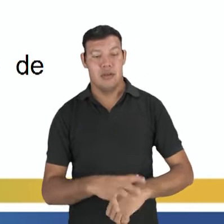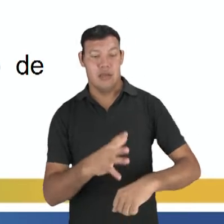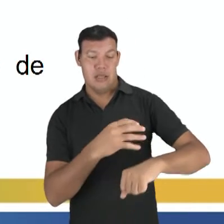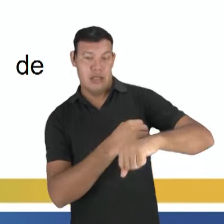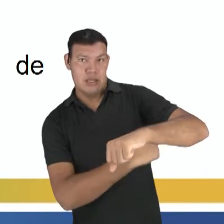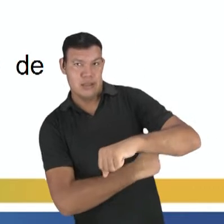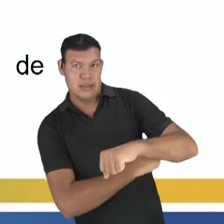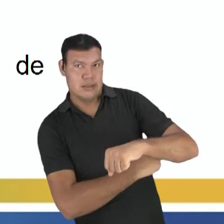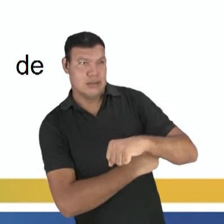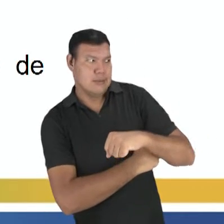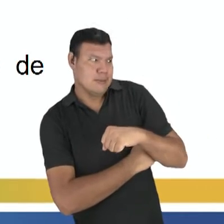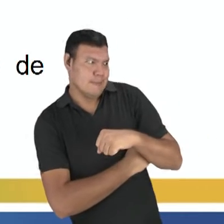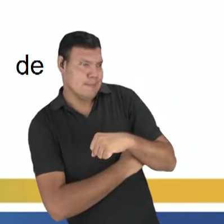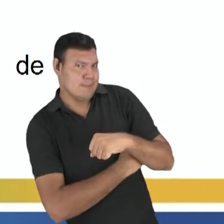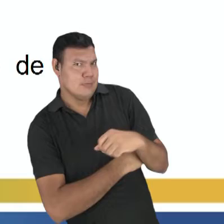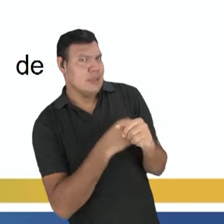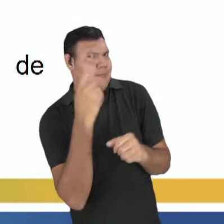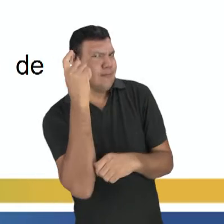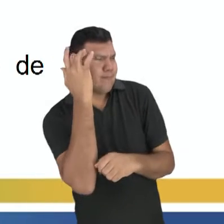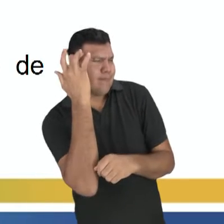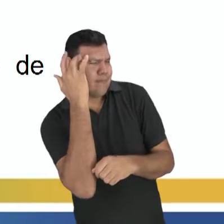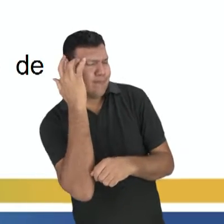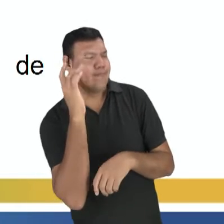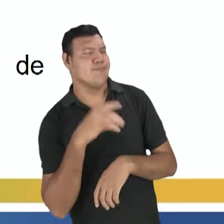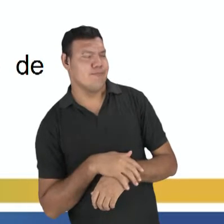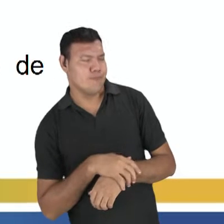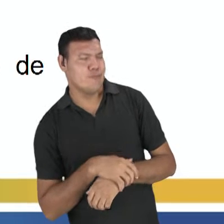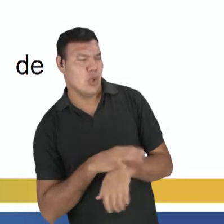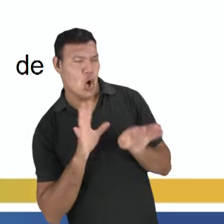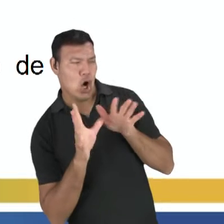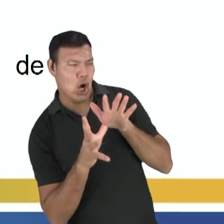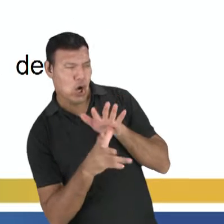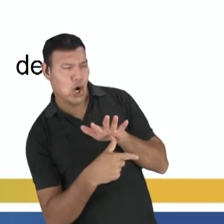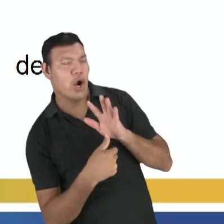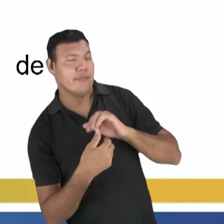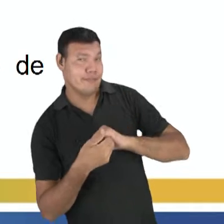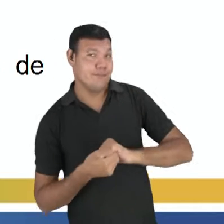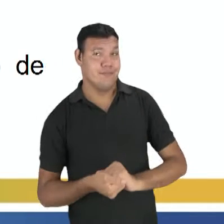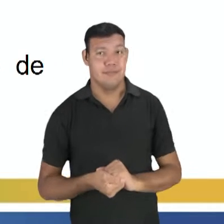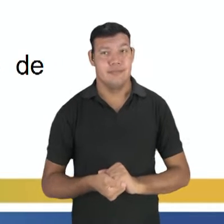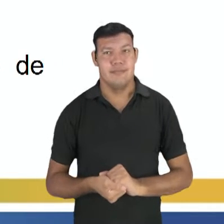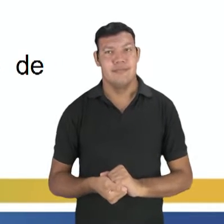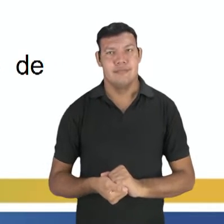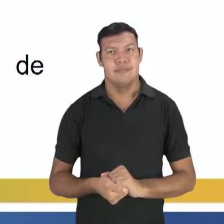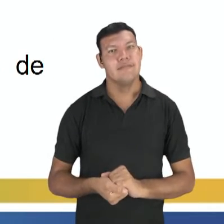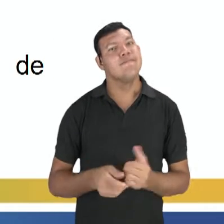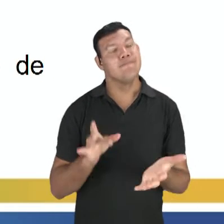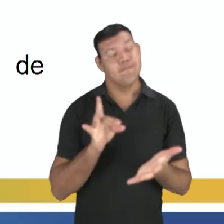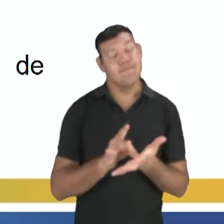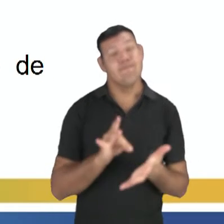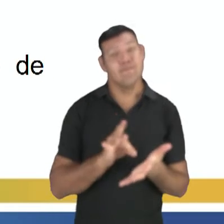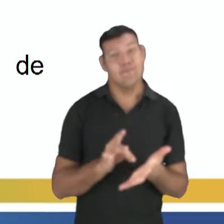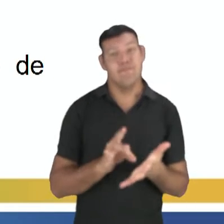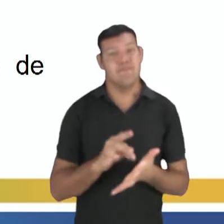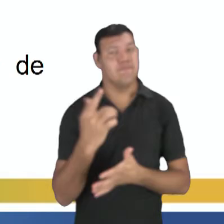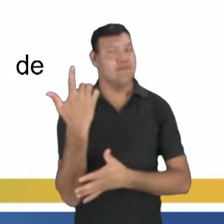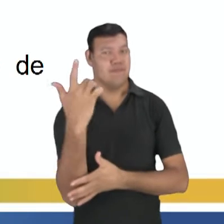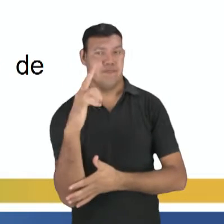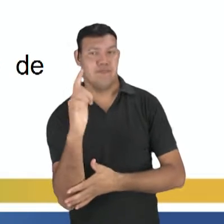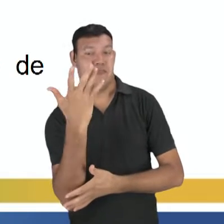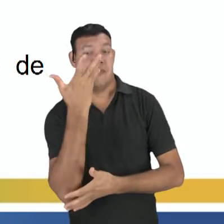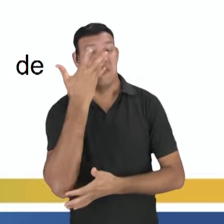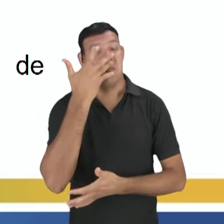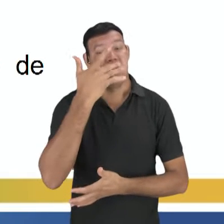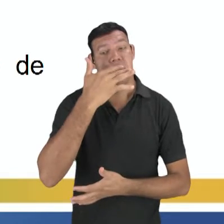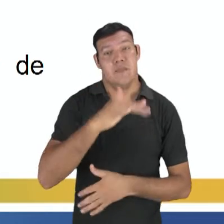com força, porque pensa que ele é pivete, trombadinha, ladrão. Na verdade, não existem